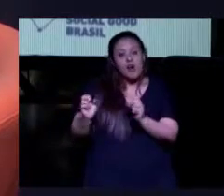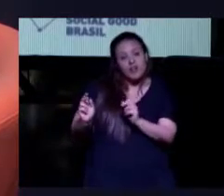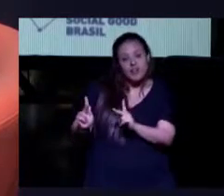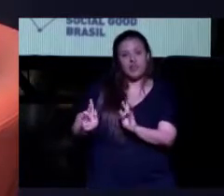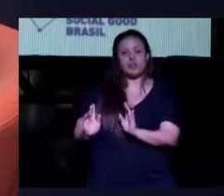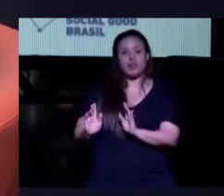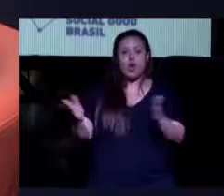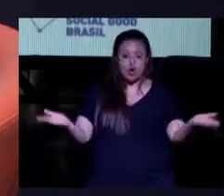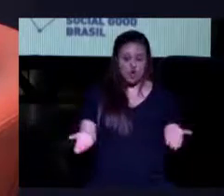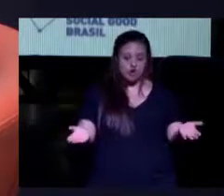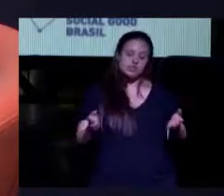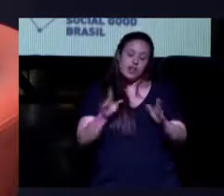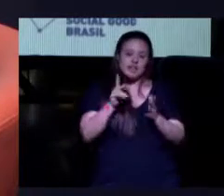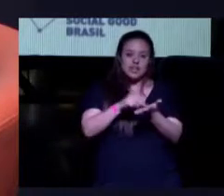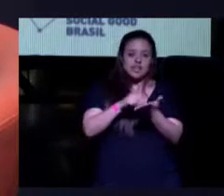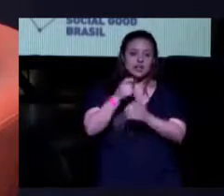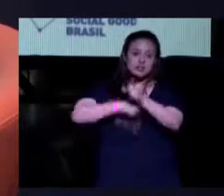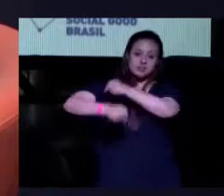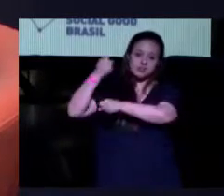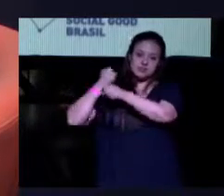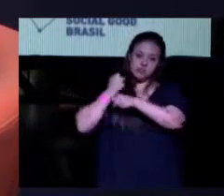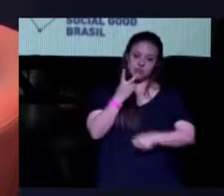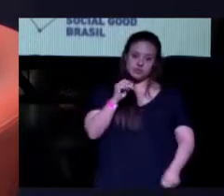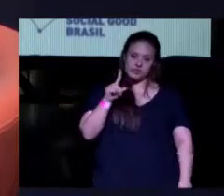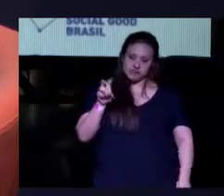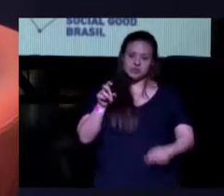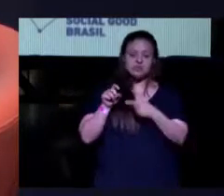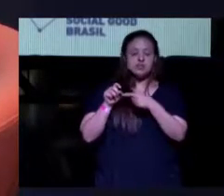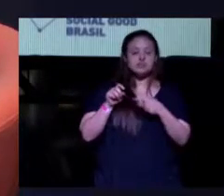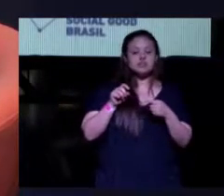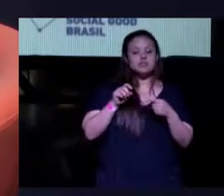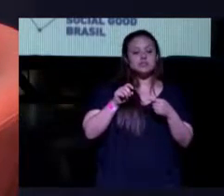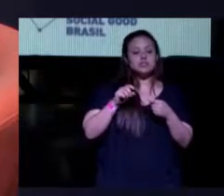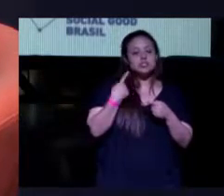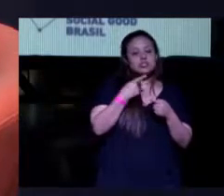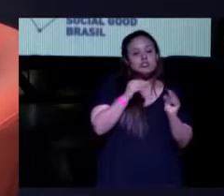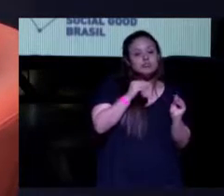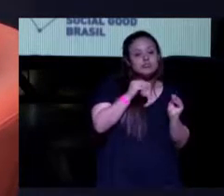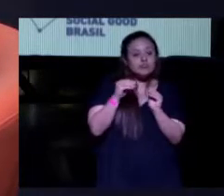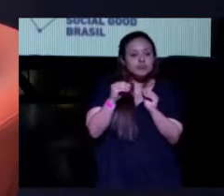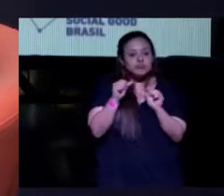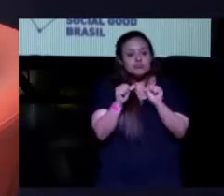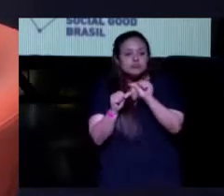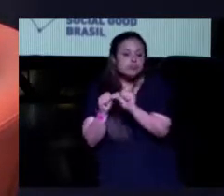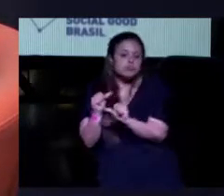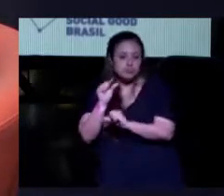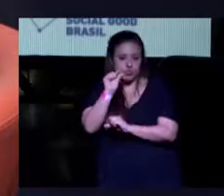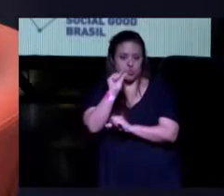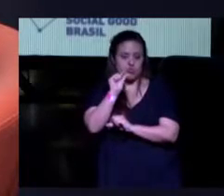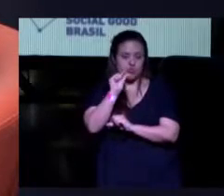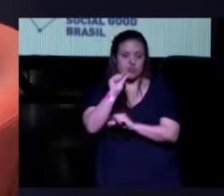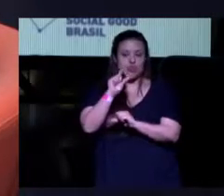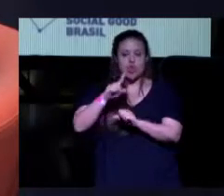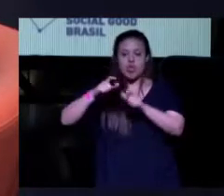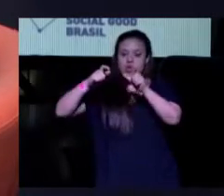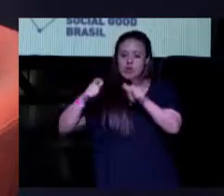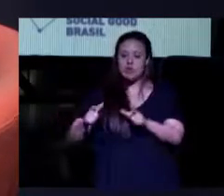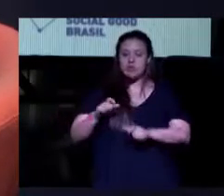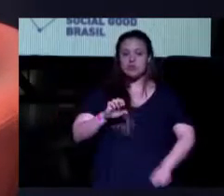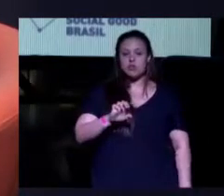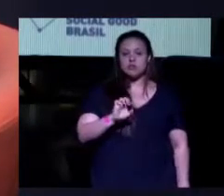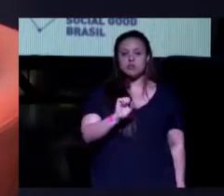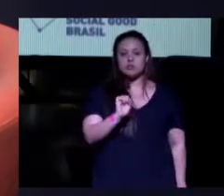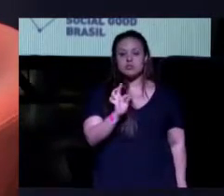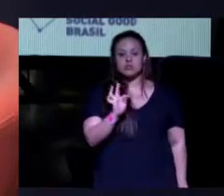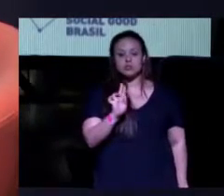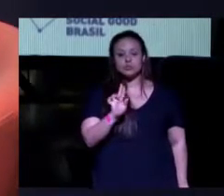2015, a gente migrou de um coletivo de intervenção urbana para um estúdio de comunicação para projetos de impacto social. Então, a gente opera tipo uma agência